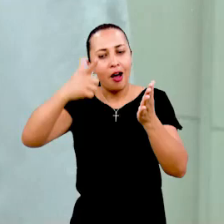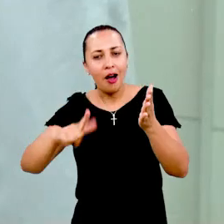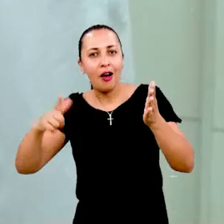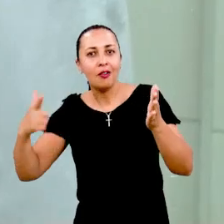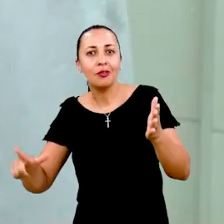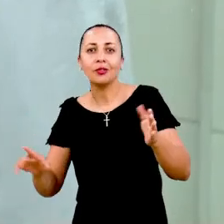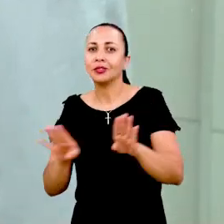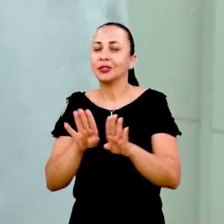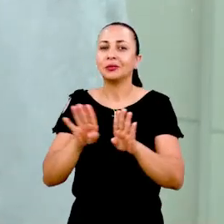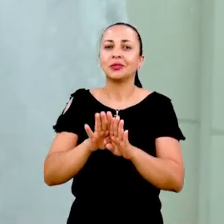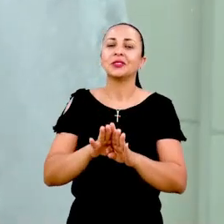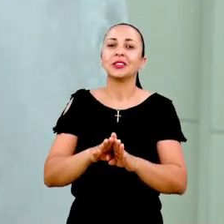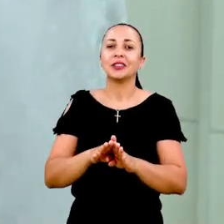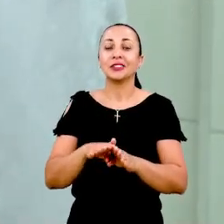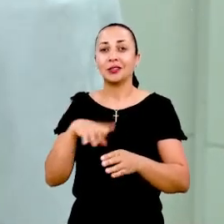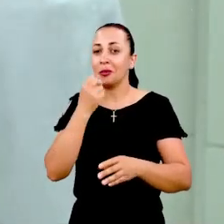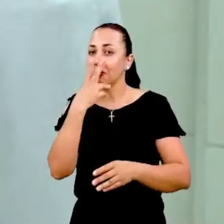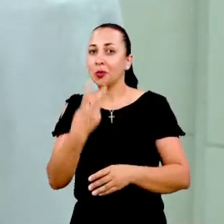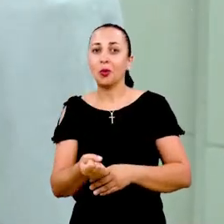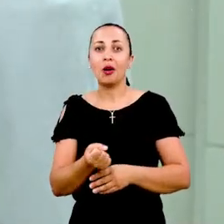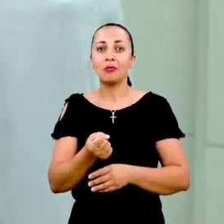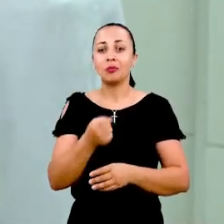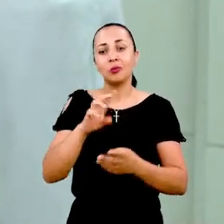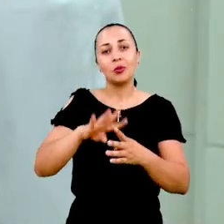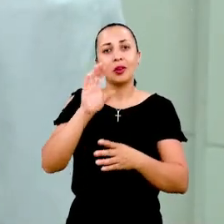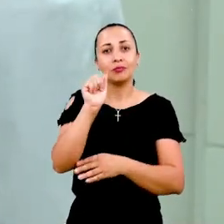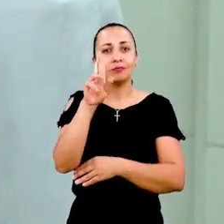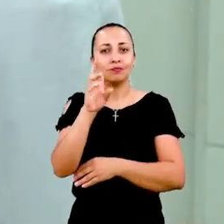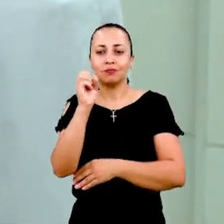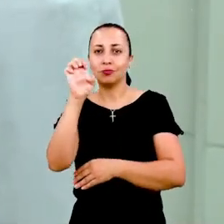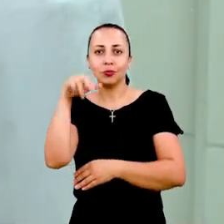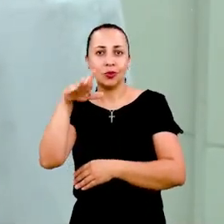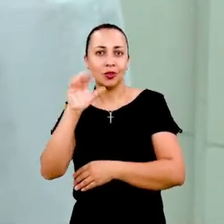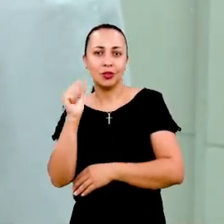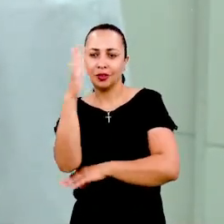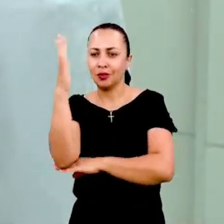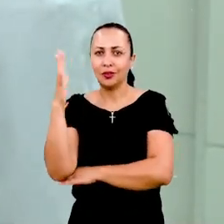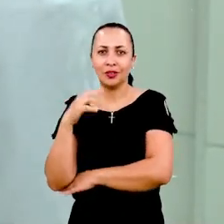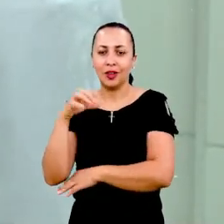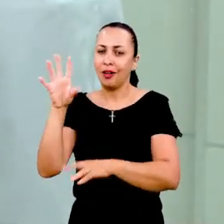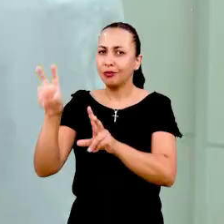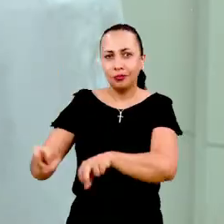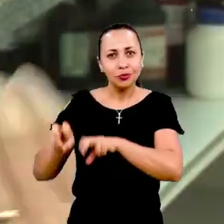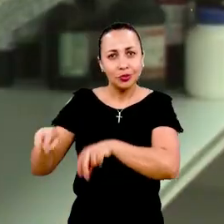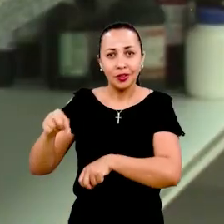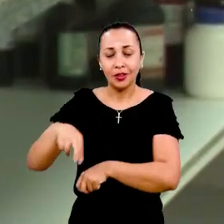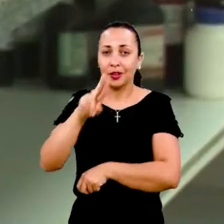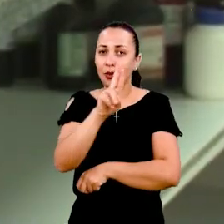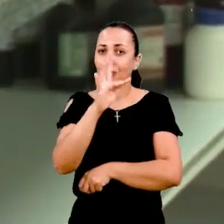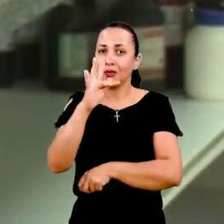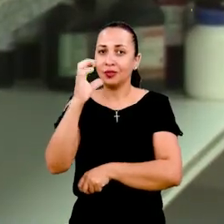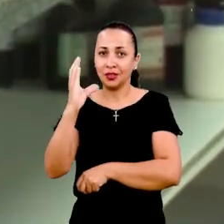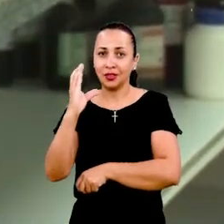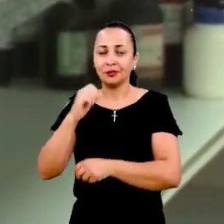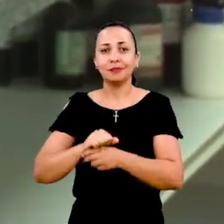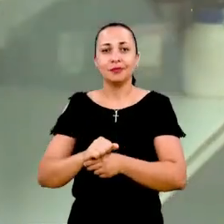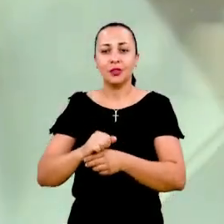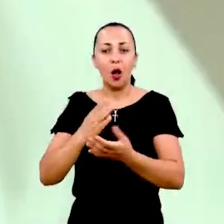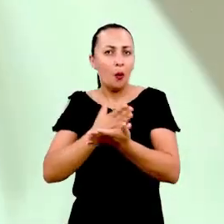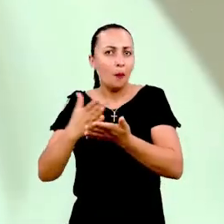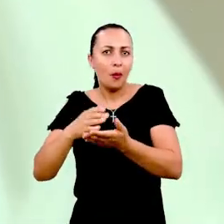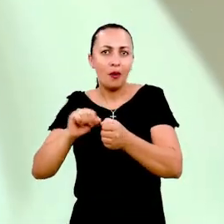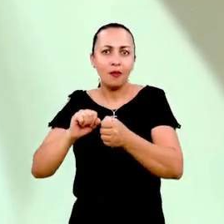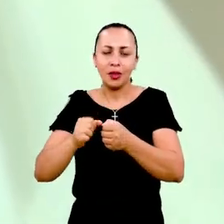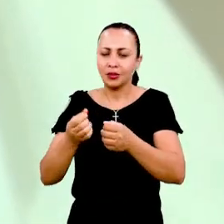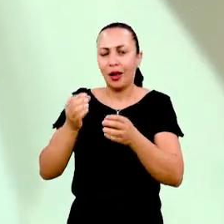ou seja, é sustentável também. O nosso extrato é obtido da aroeira cultivada aqui mesmo na UFC. Aqui no nosso laboratório a gente começou a fazer